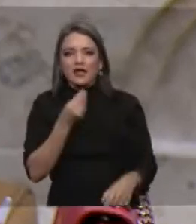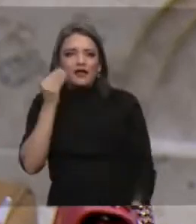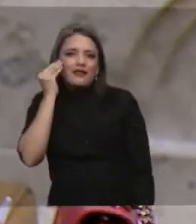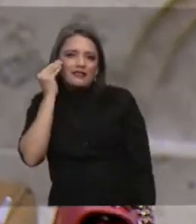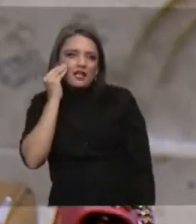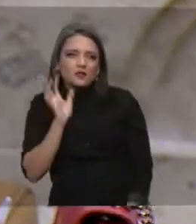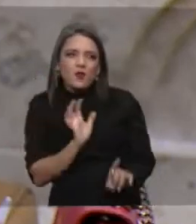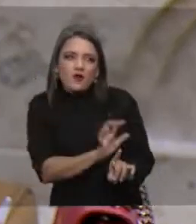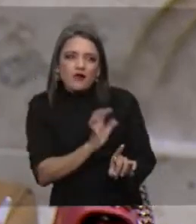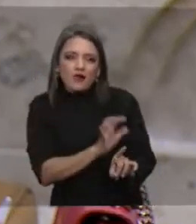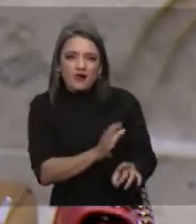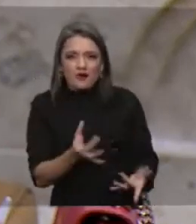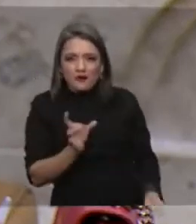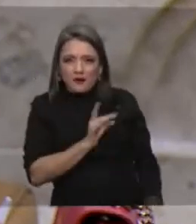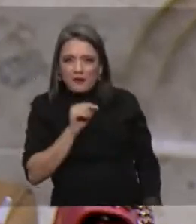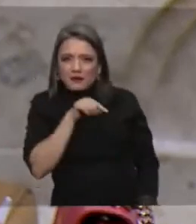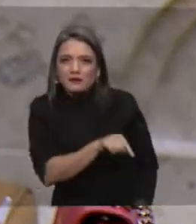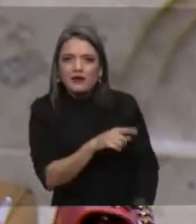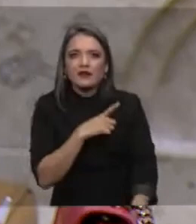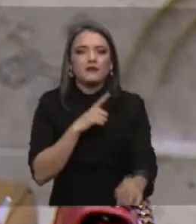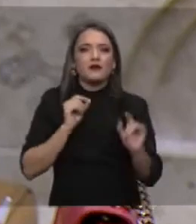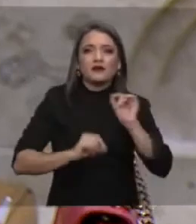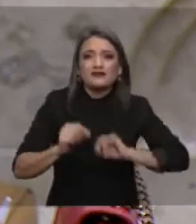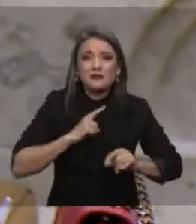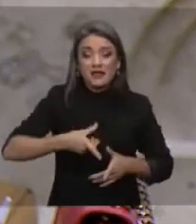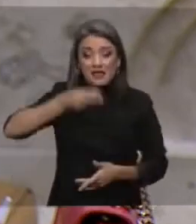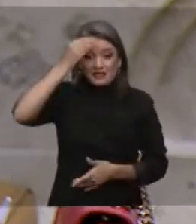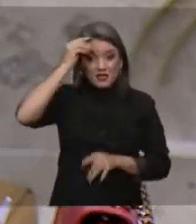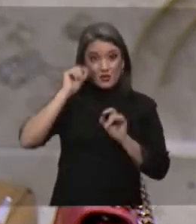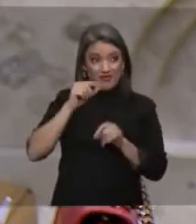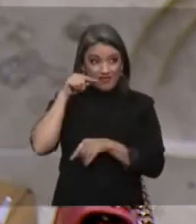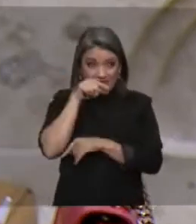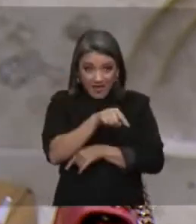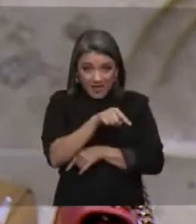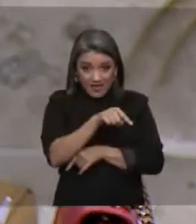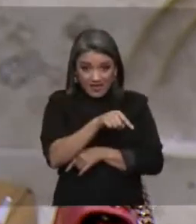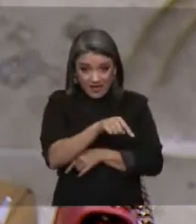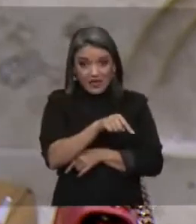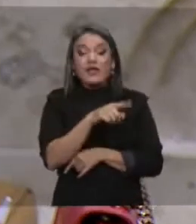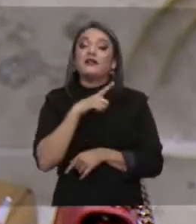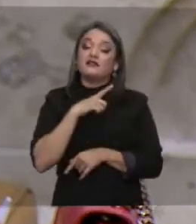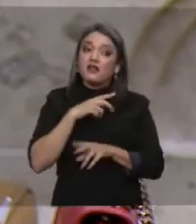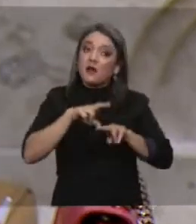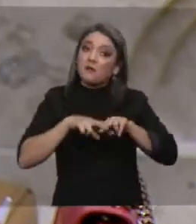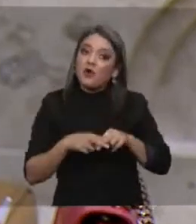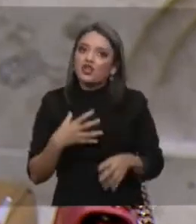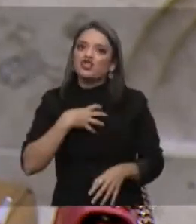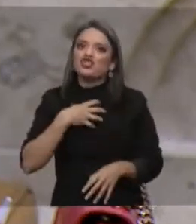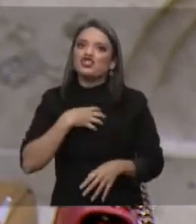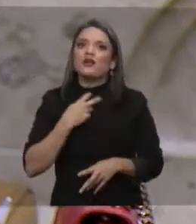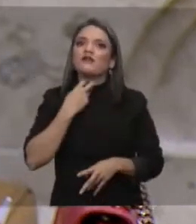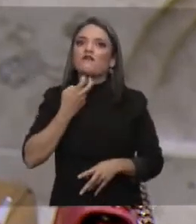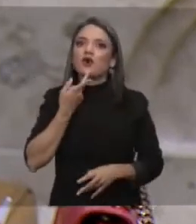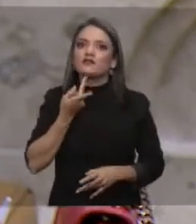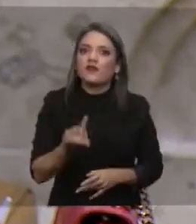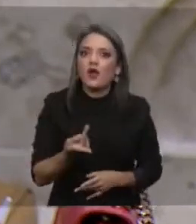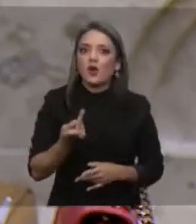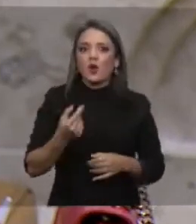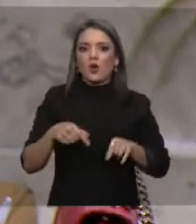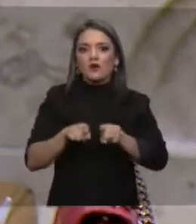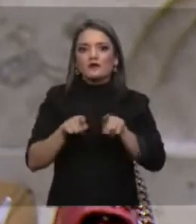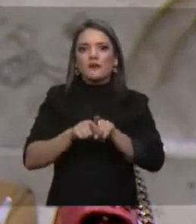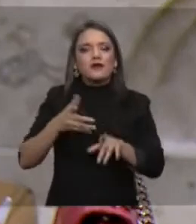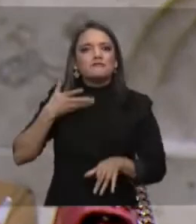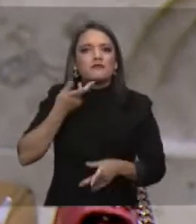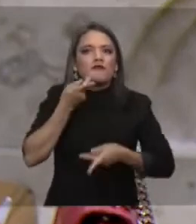pretendeu intimidar o ministro, dando a entender ainda que, de forma indireta, dados o tom de sua voz e o ar de revide de